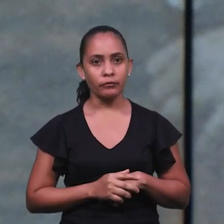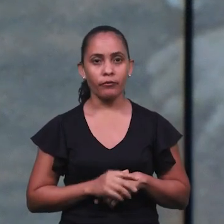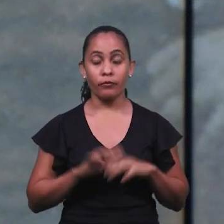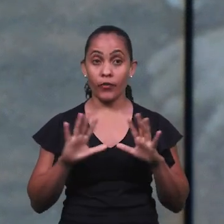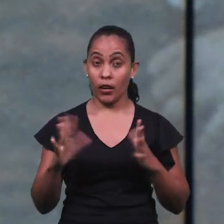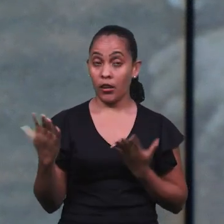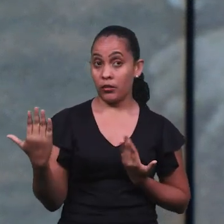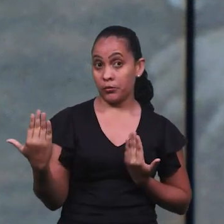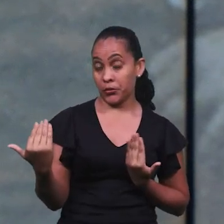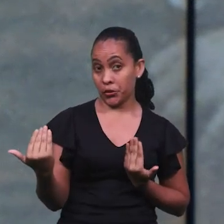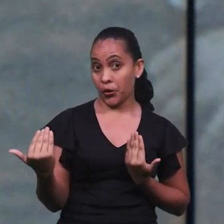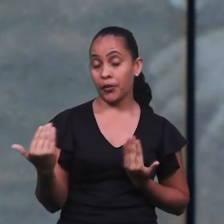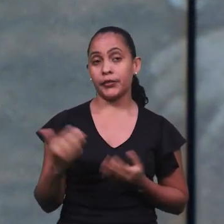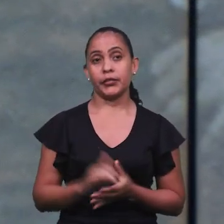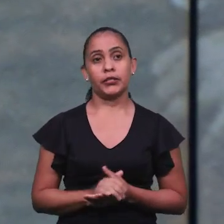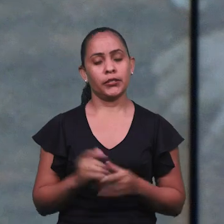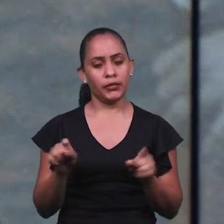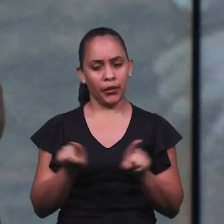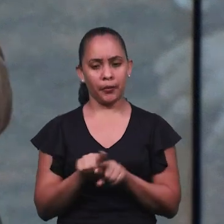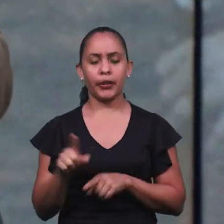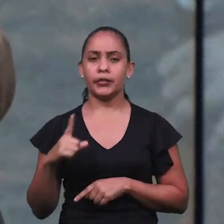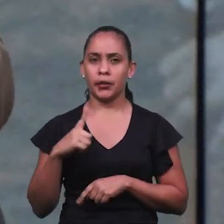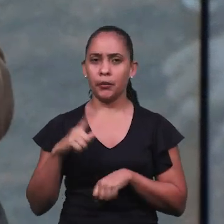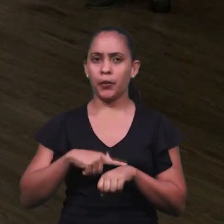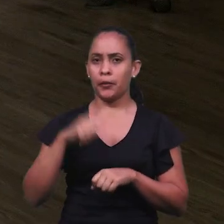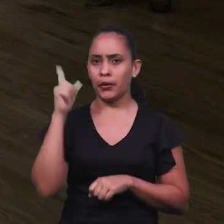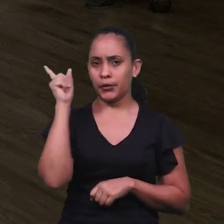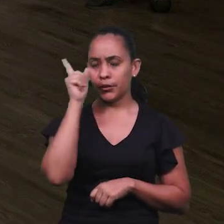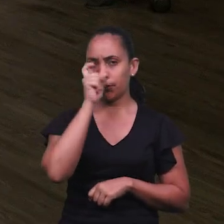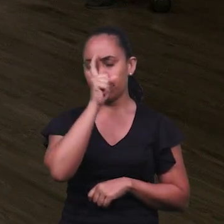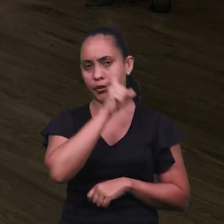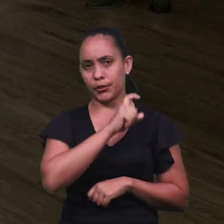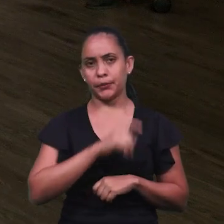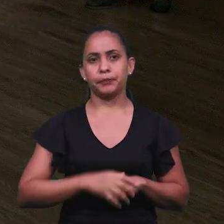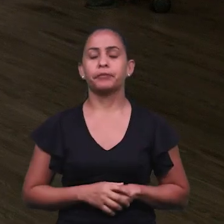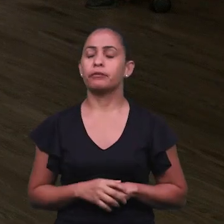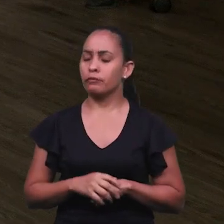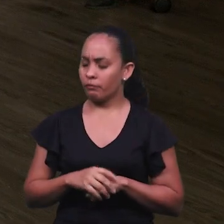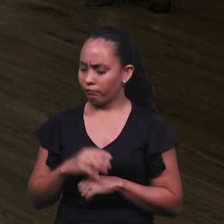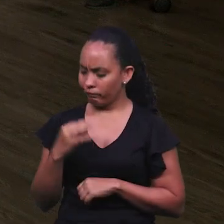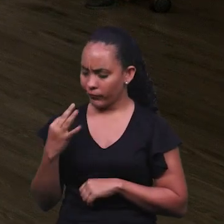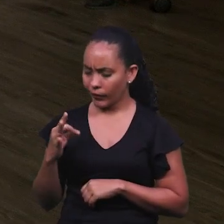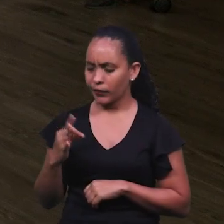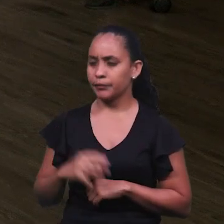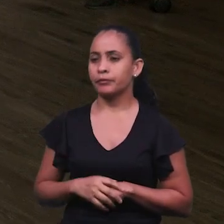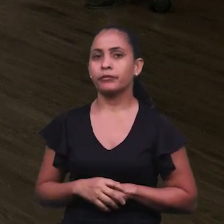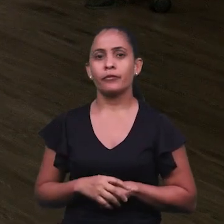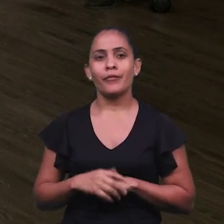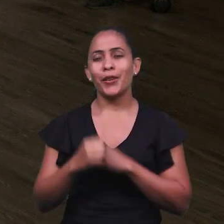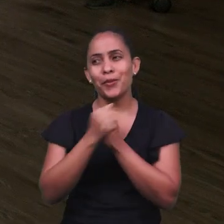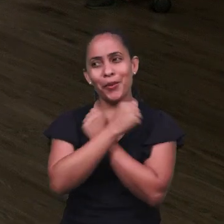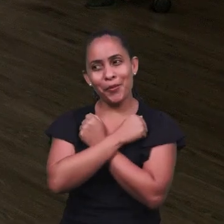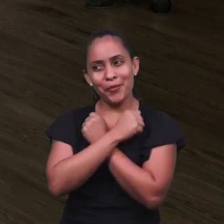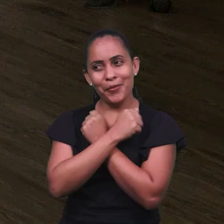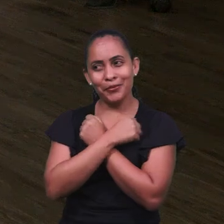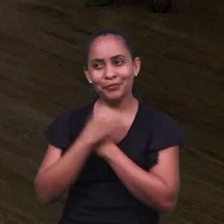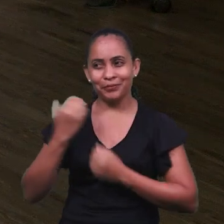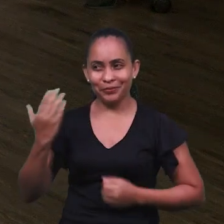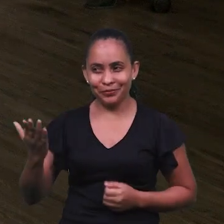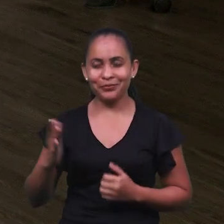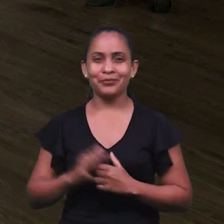Ou seja, o jovem, ele também pode passar por momentos difíceis como esse. Com certeza. E um abraço para a Esther,